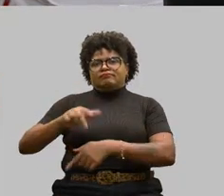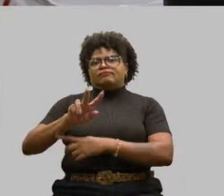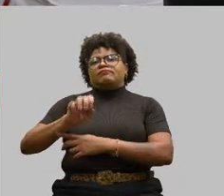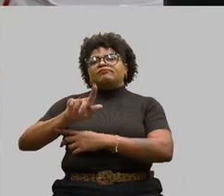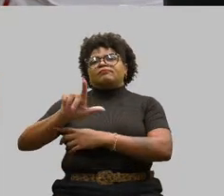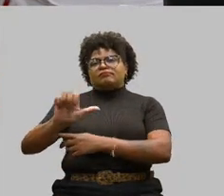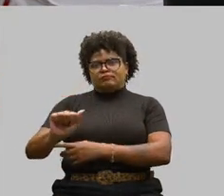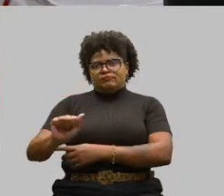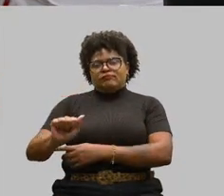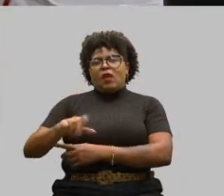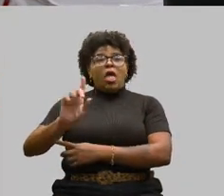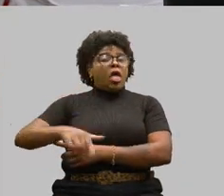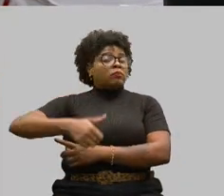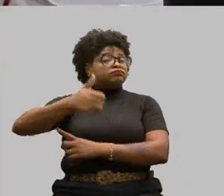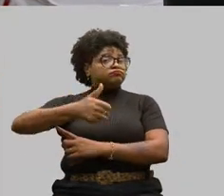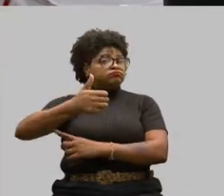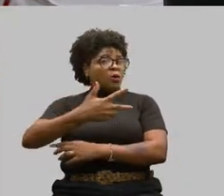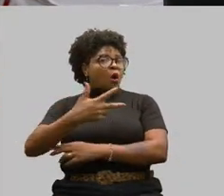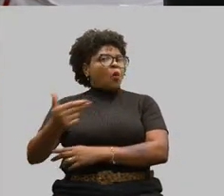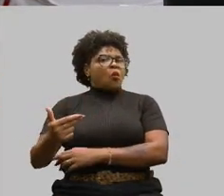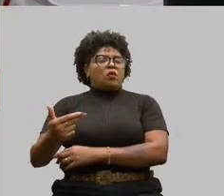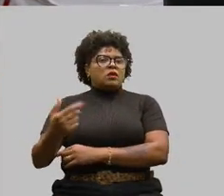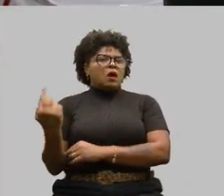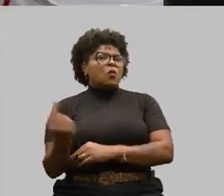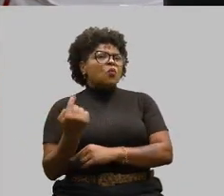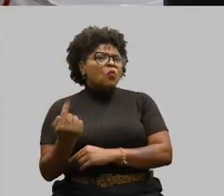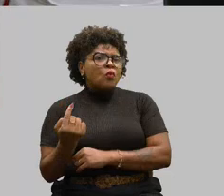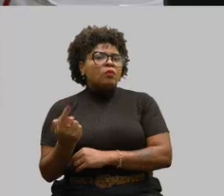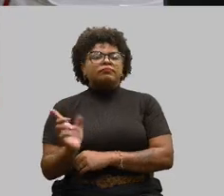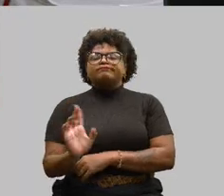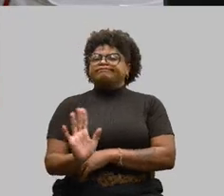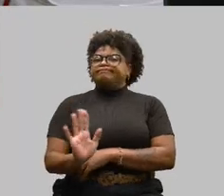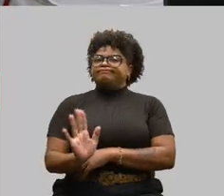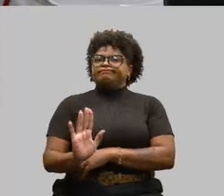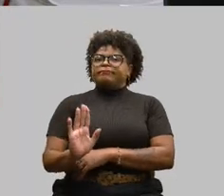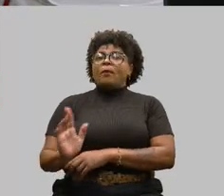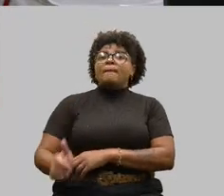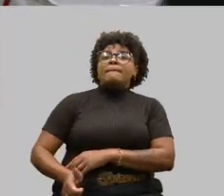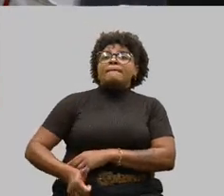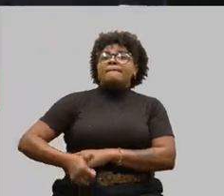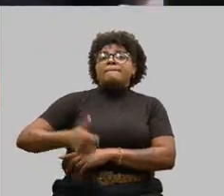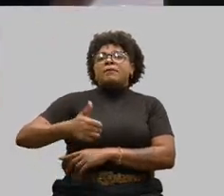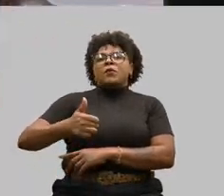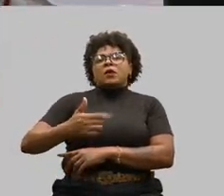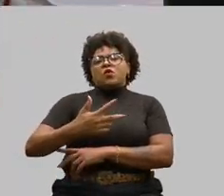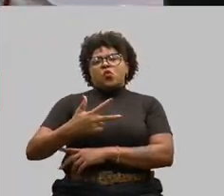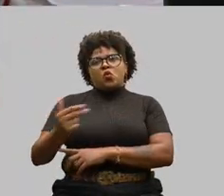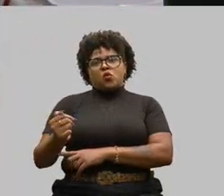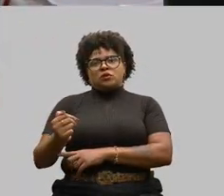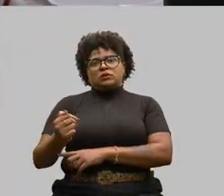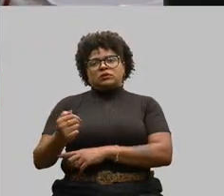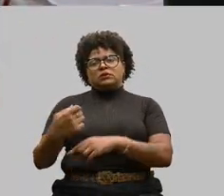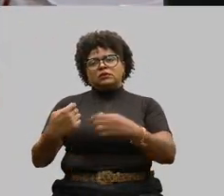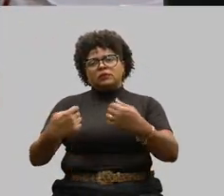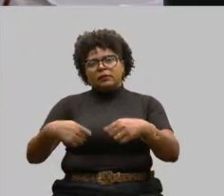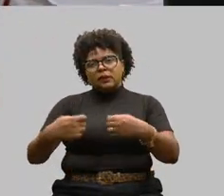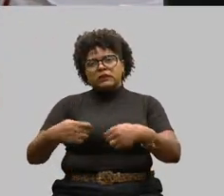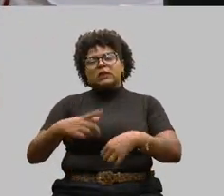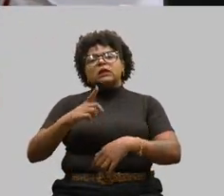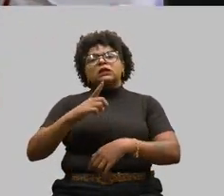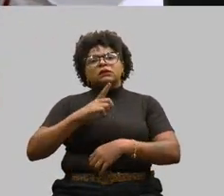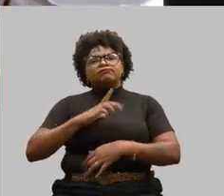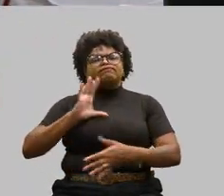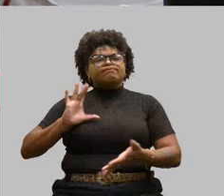passo não é o único é o primeiro porque nós temos que ter condições de empregabilidade